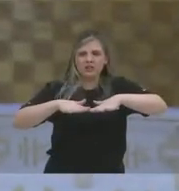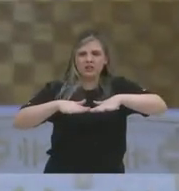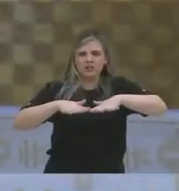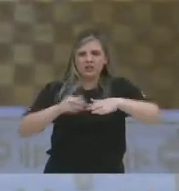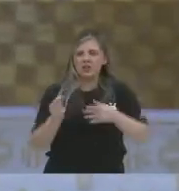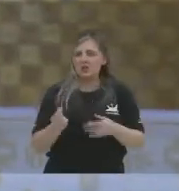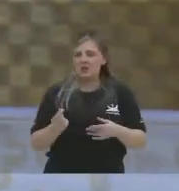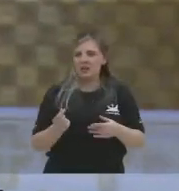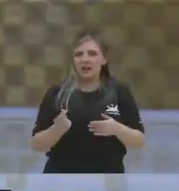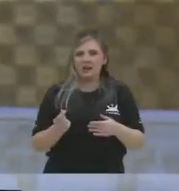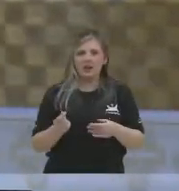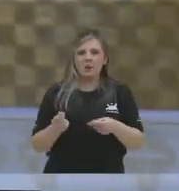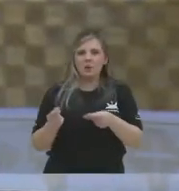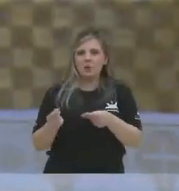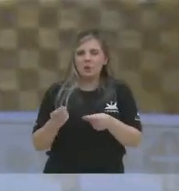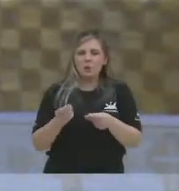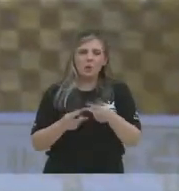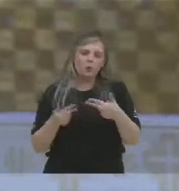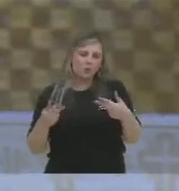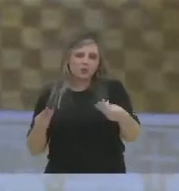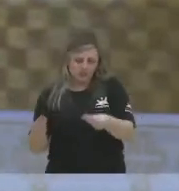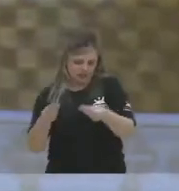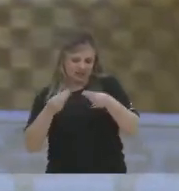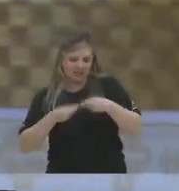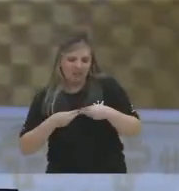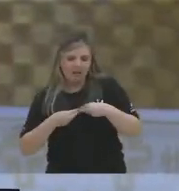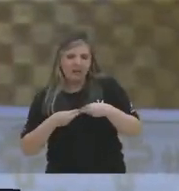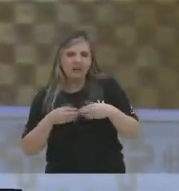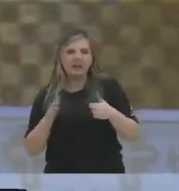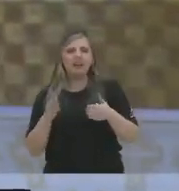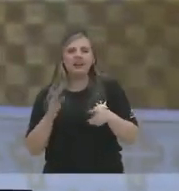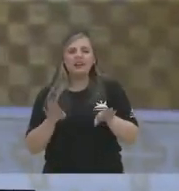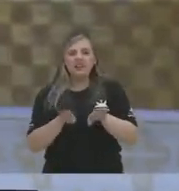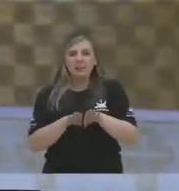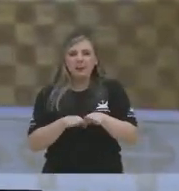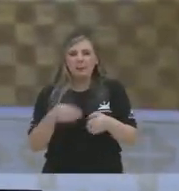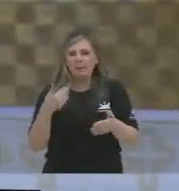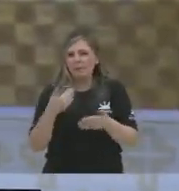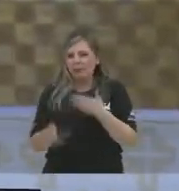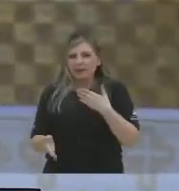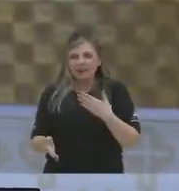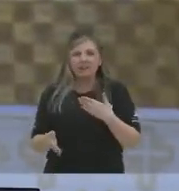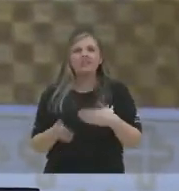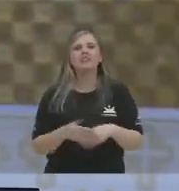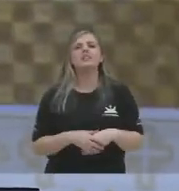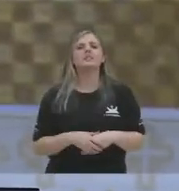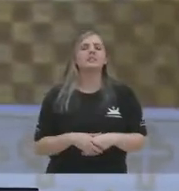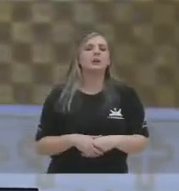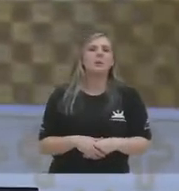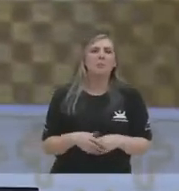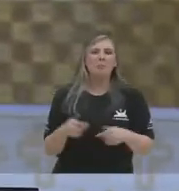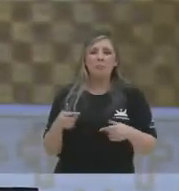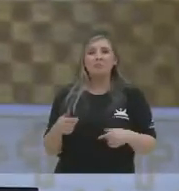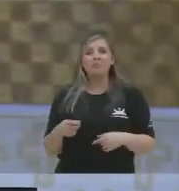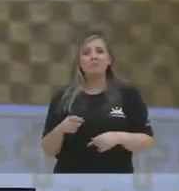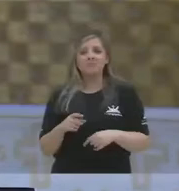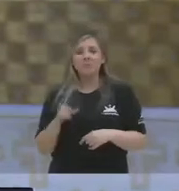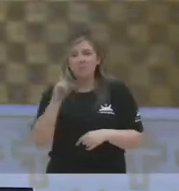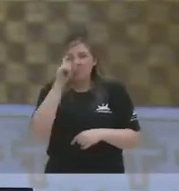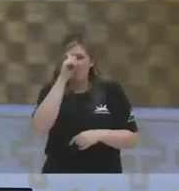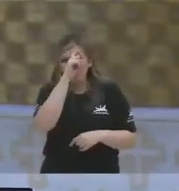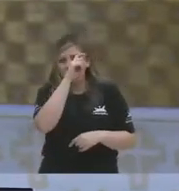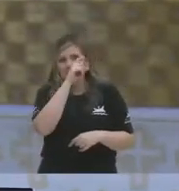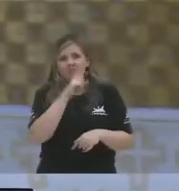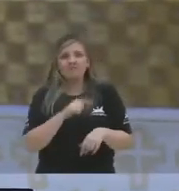vida será uma mistura de perdas e ganhos. Vai ter problema, vai, mas no